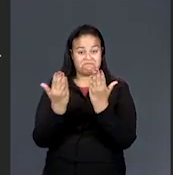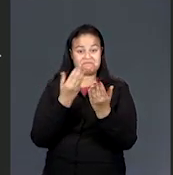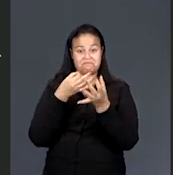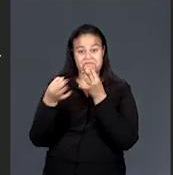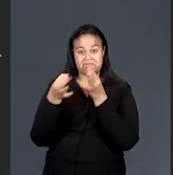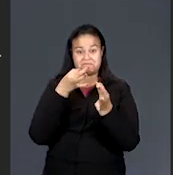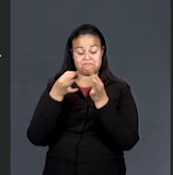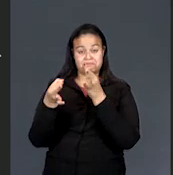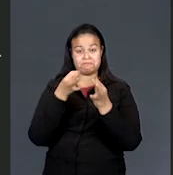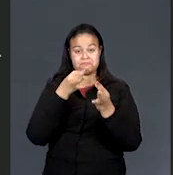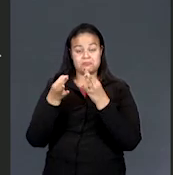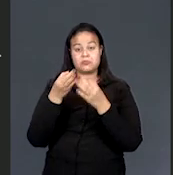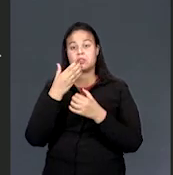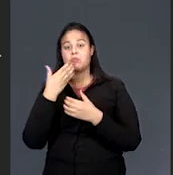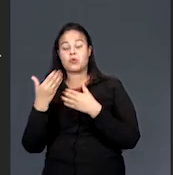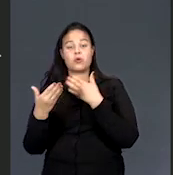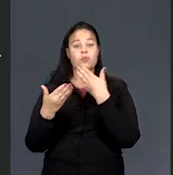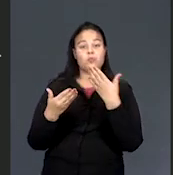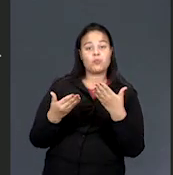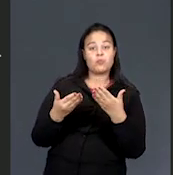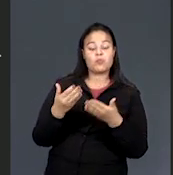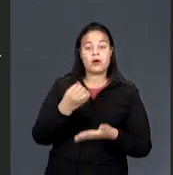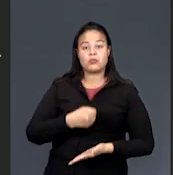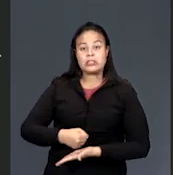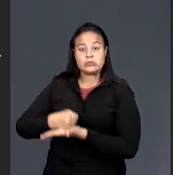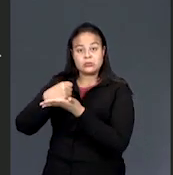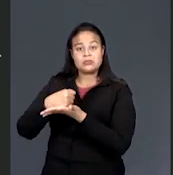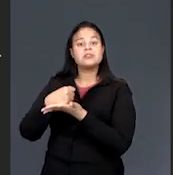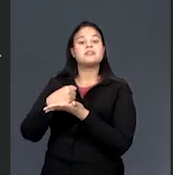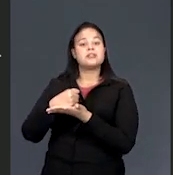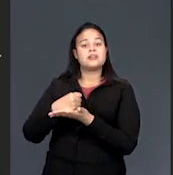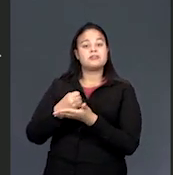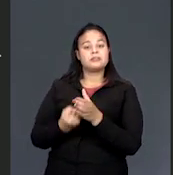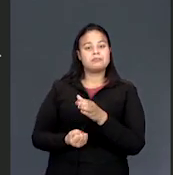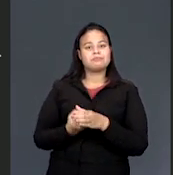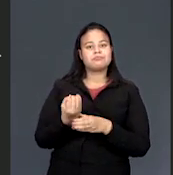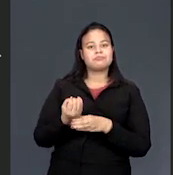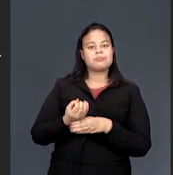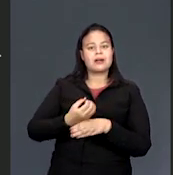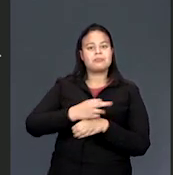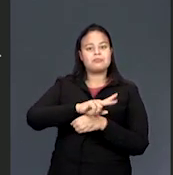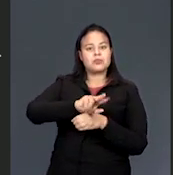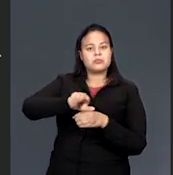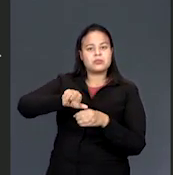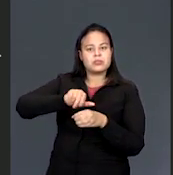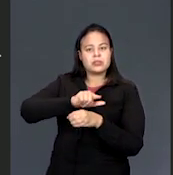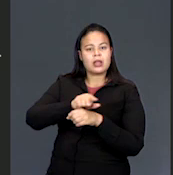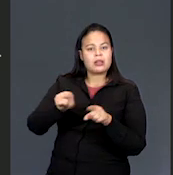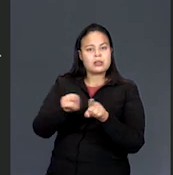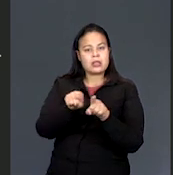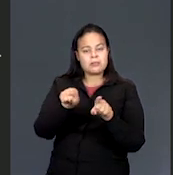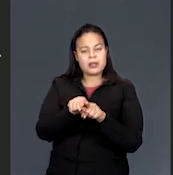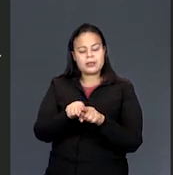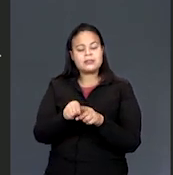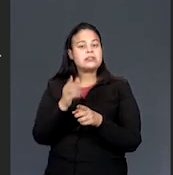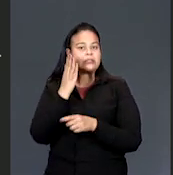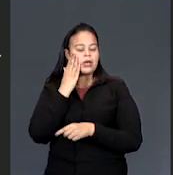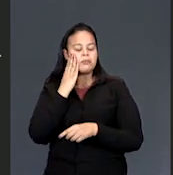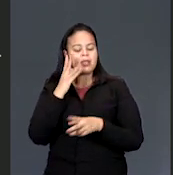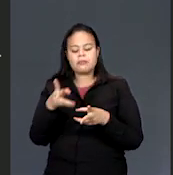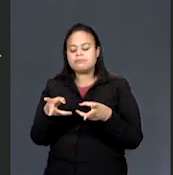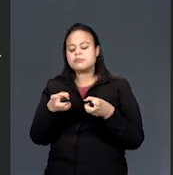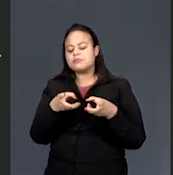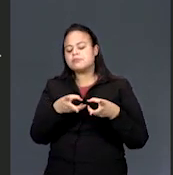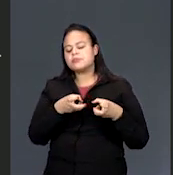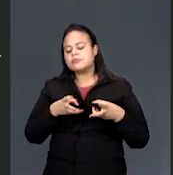argumentos favoráveis ao uso sustentável da biodiversidade e tomar posição a respeito do assunto. E, por